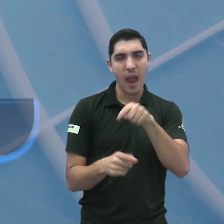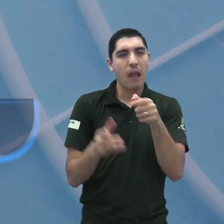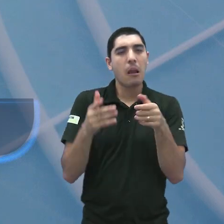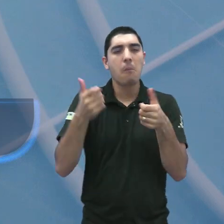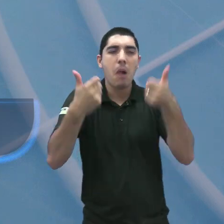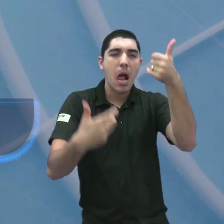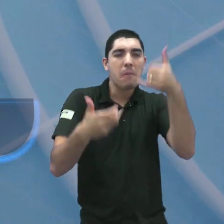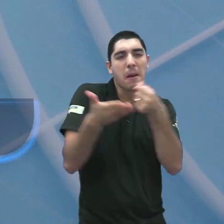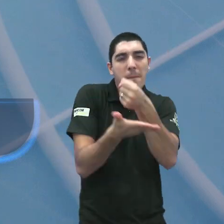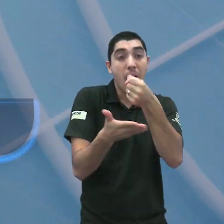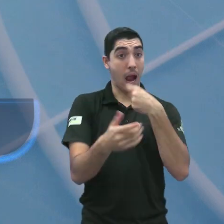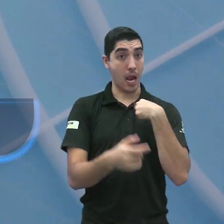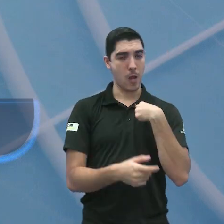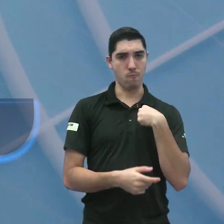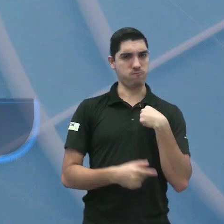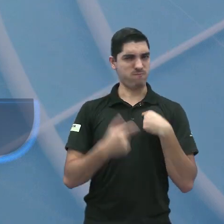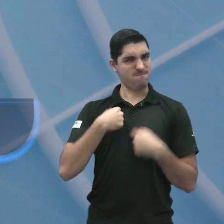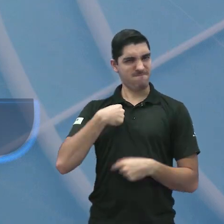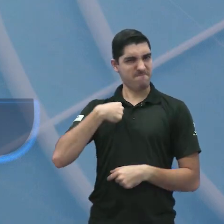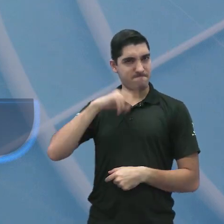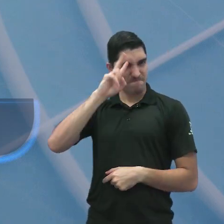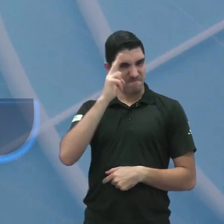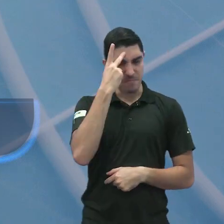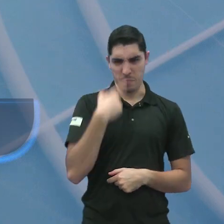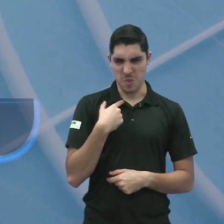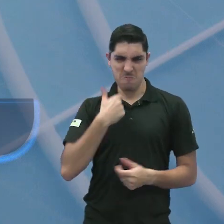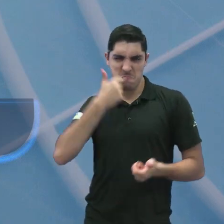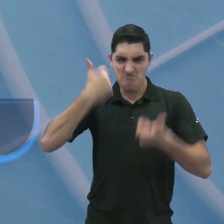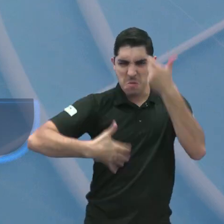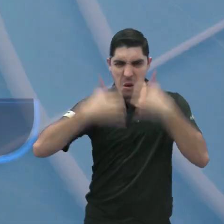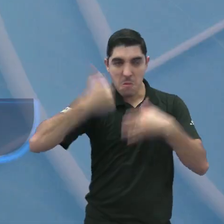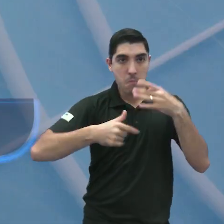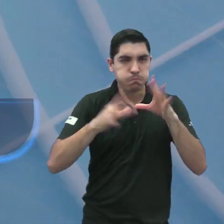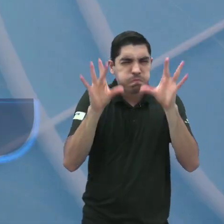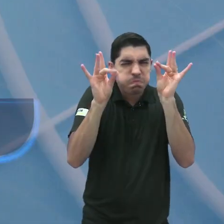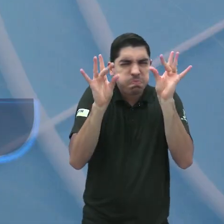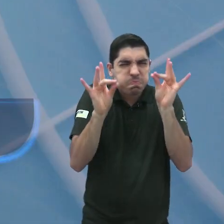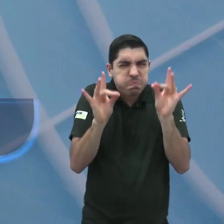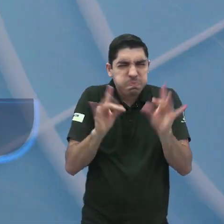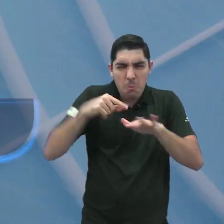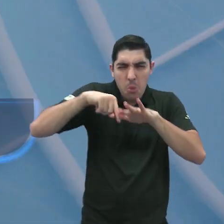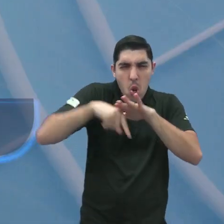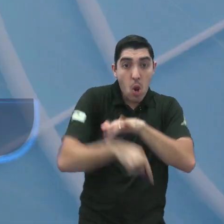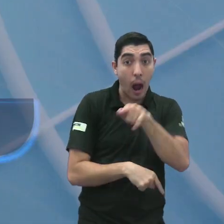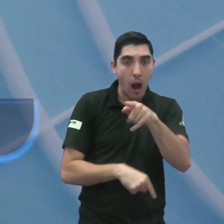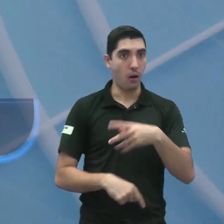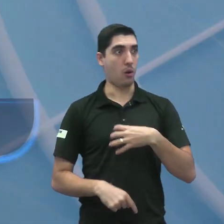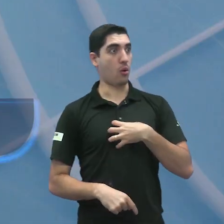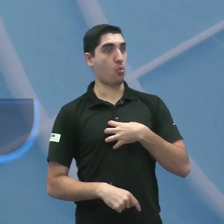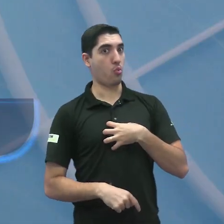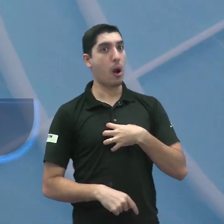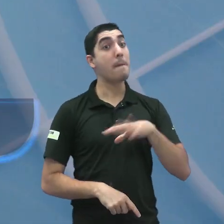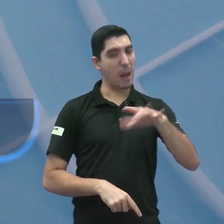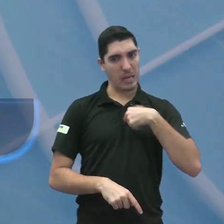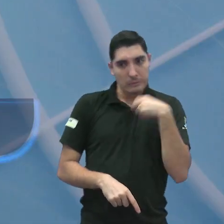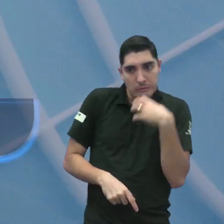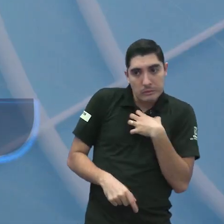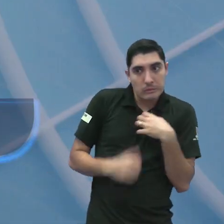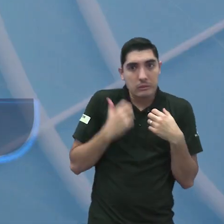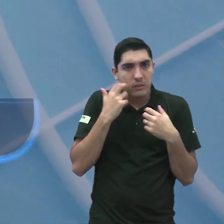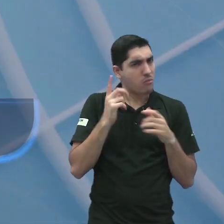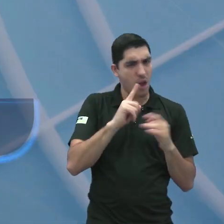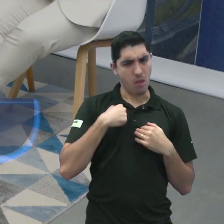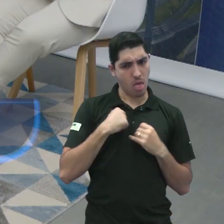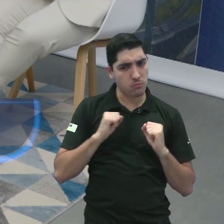estou falando, que eu tenho experiência, e aí a gente começa a conversar de igual para igual. Mas é algo que a gente não pode se deixar intimidar.